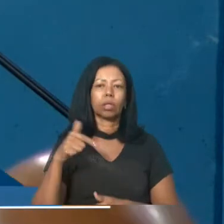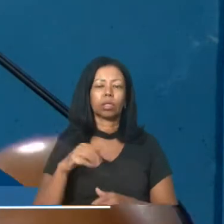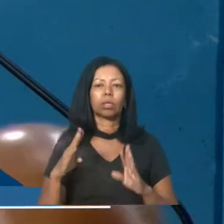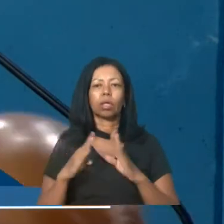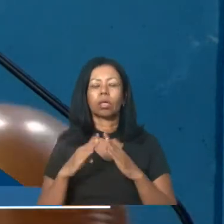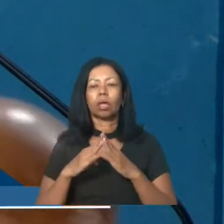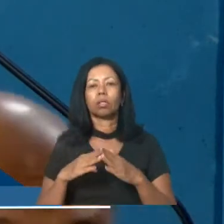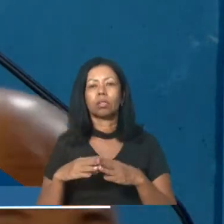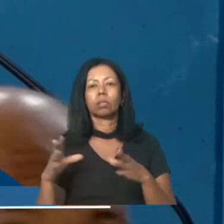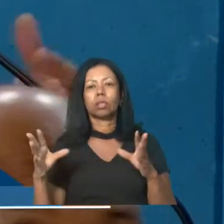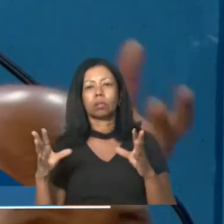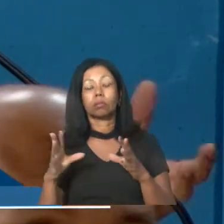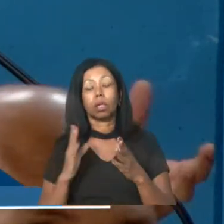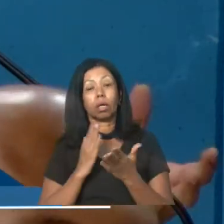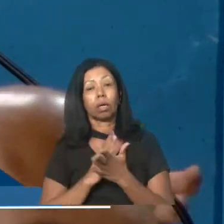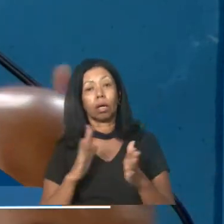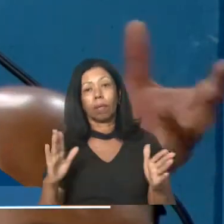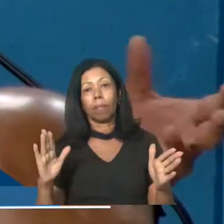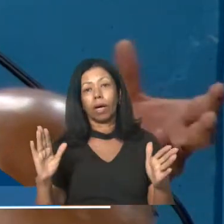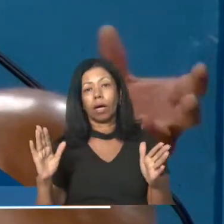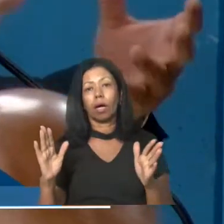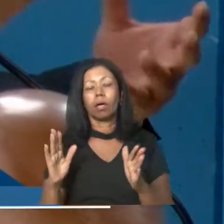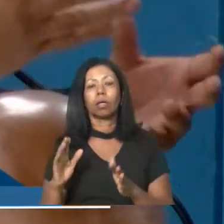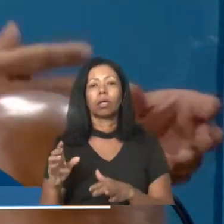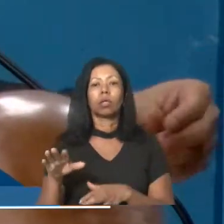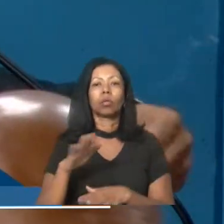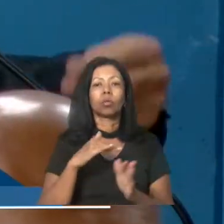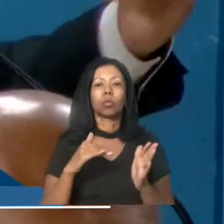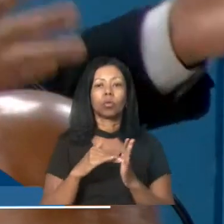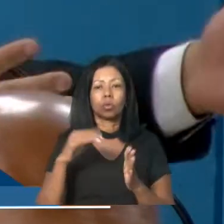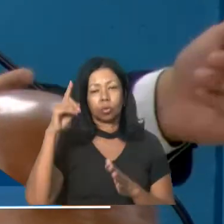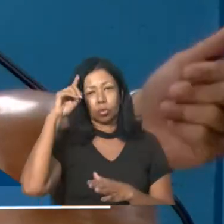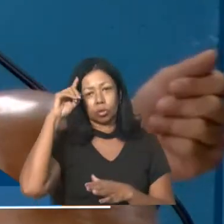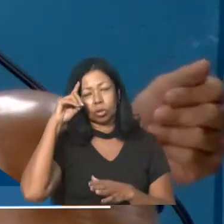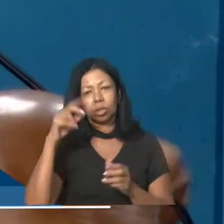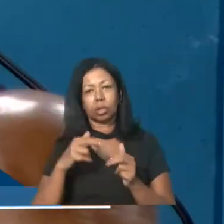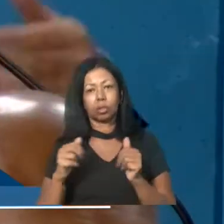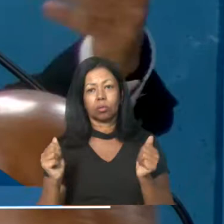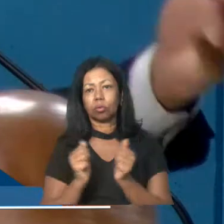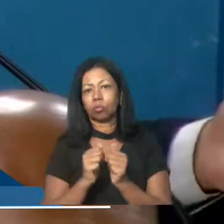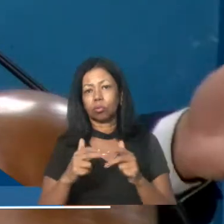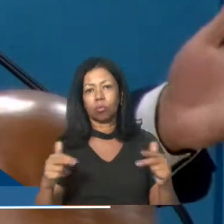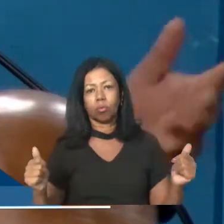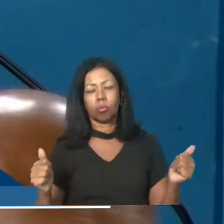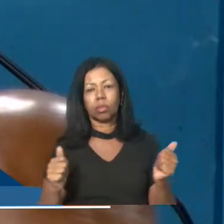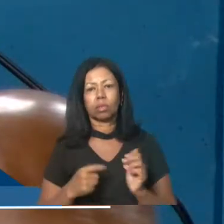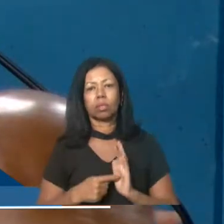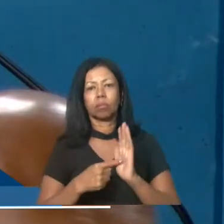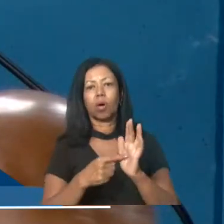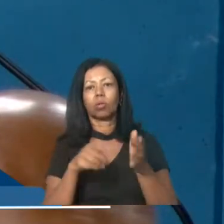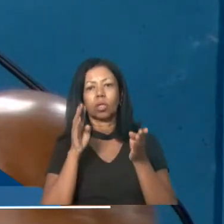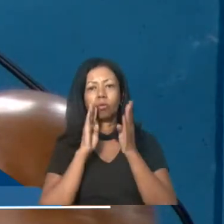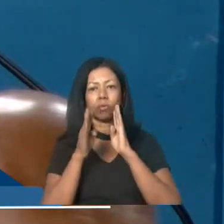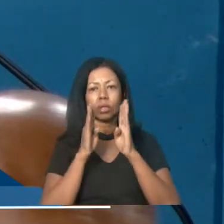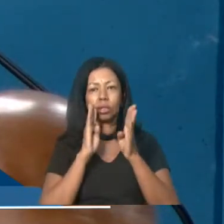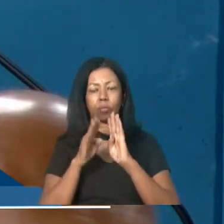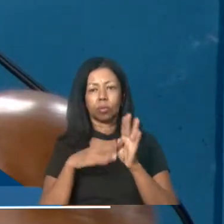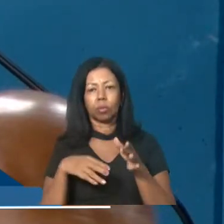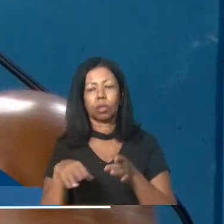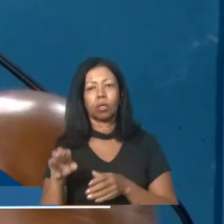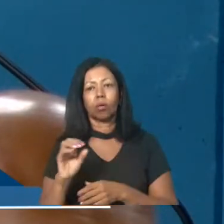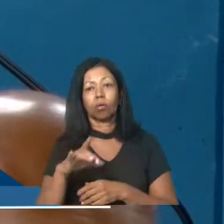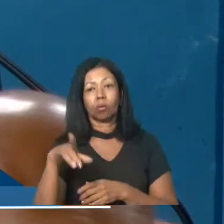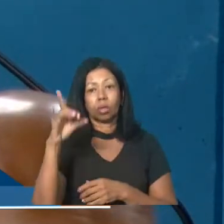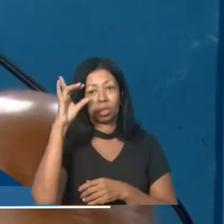casa, de apagar o fogo todos os dias, que o Facebook se movimenta, que o Instagram se movimenta. Nós não vemos um governo